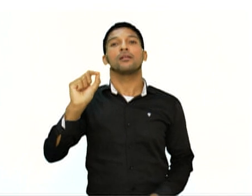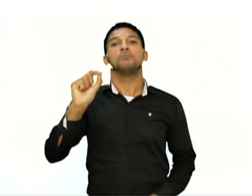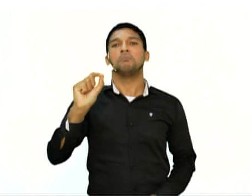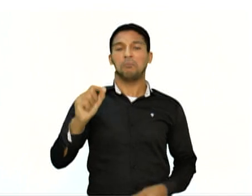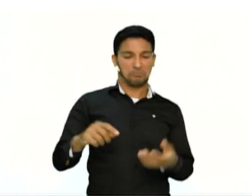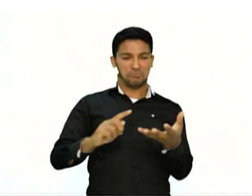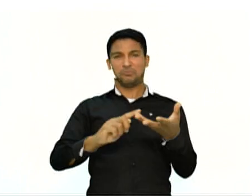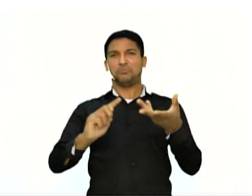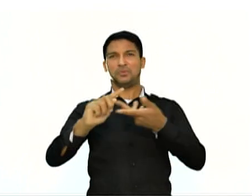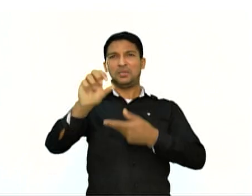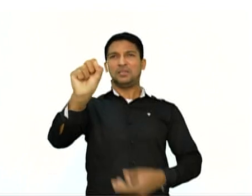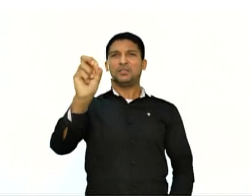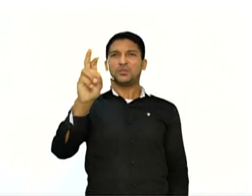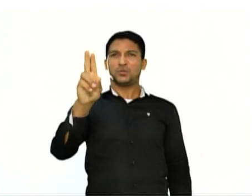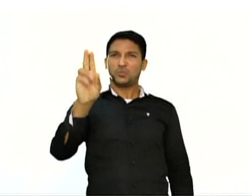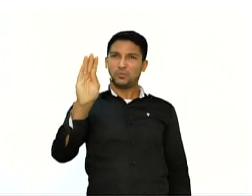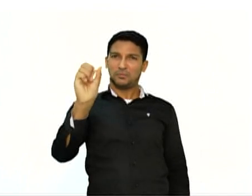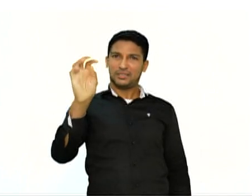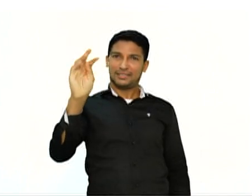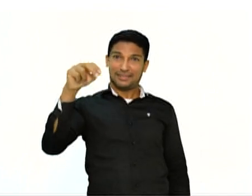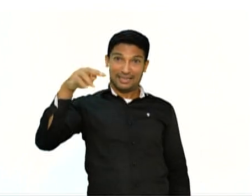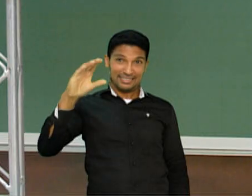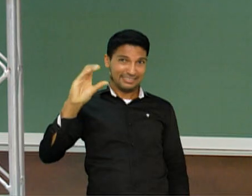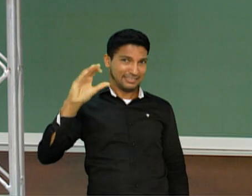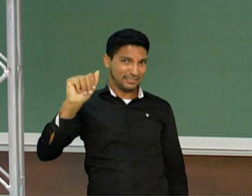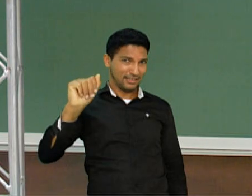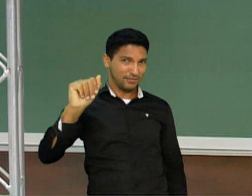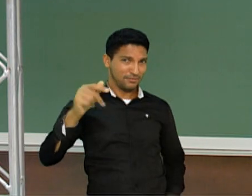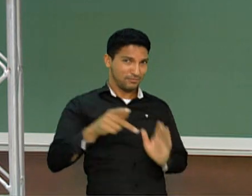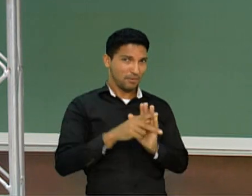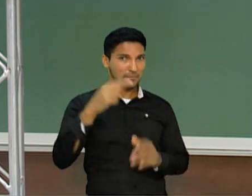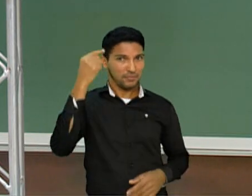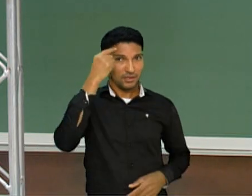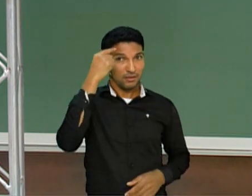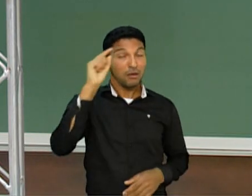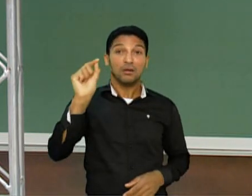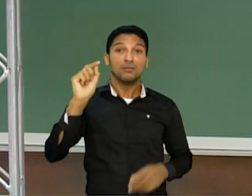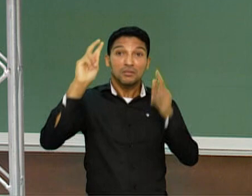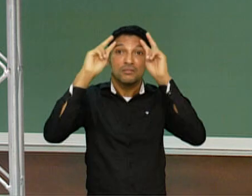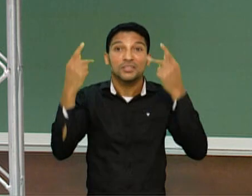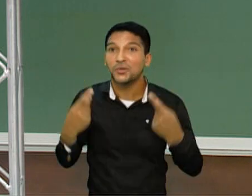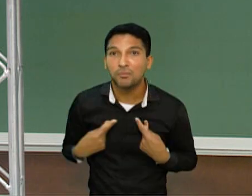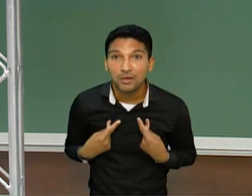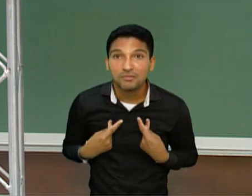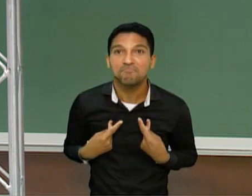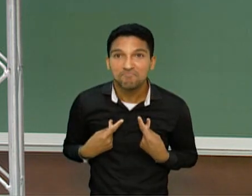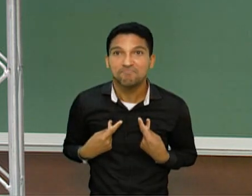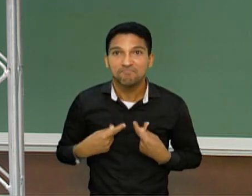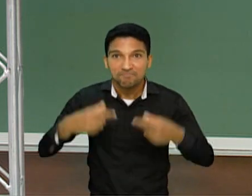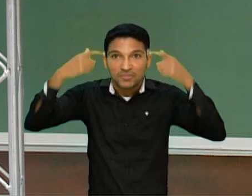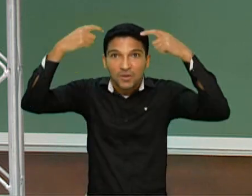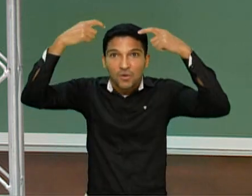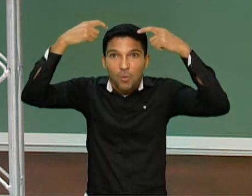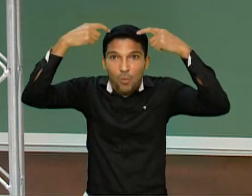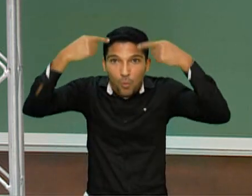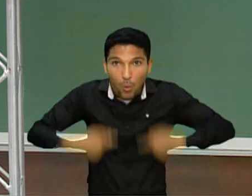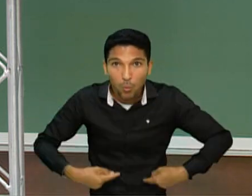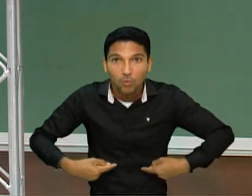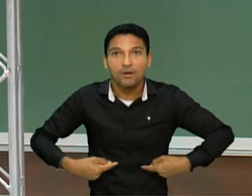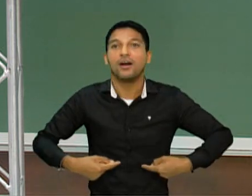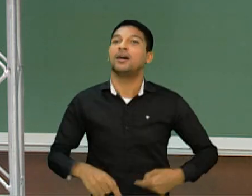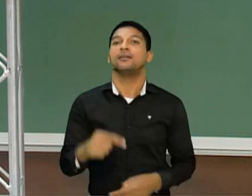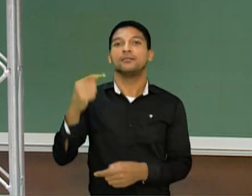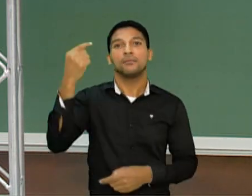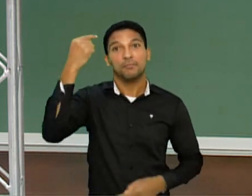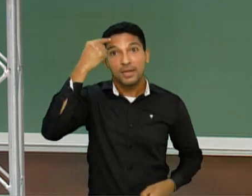seres humanos, somos essa substância que pensa, somos formados dessa substância que pensa. Então, se eu for pensar o que